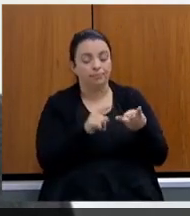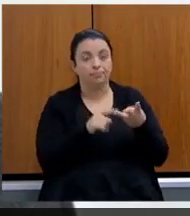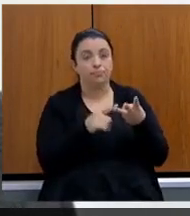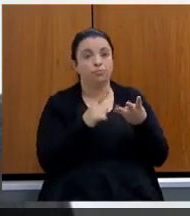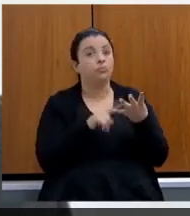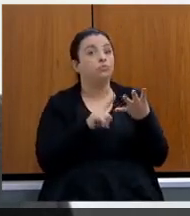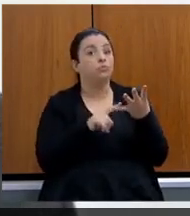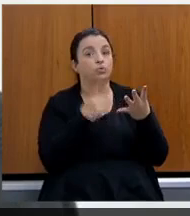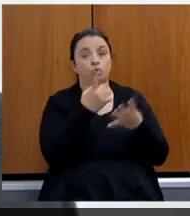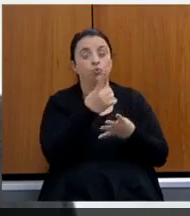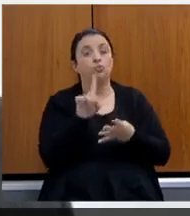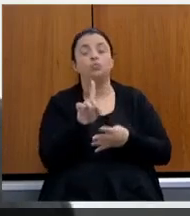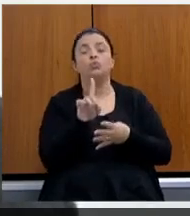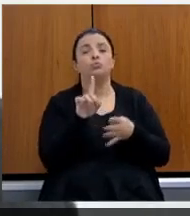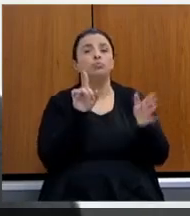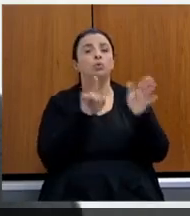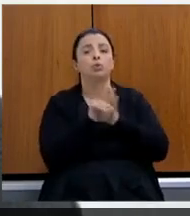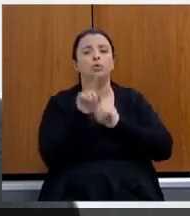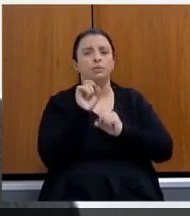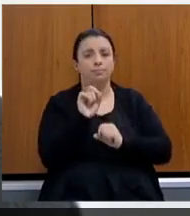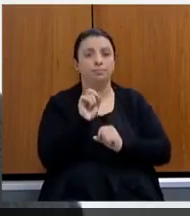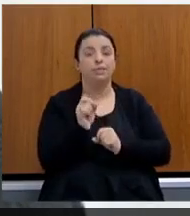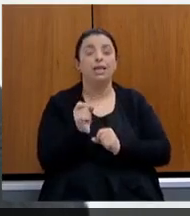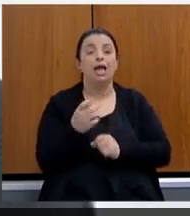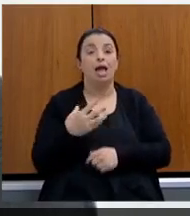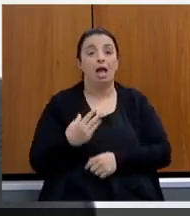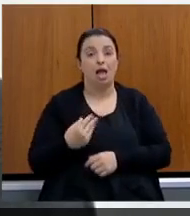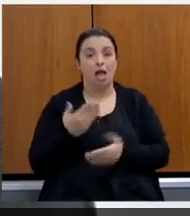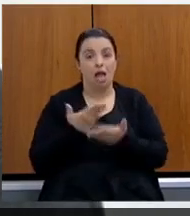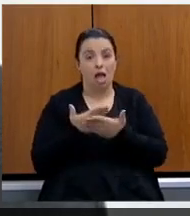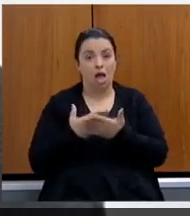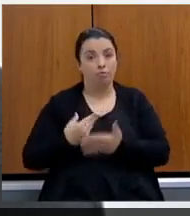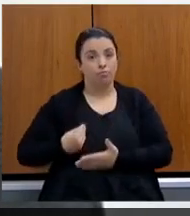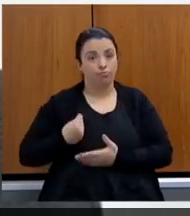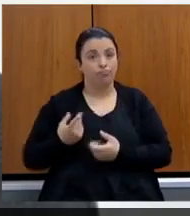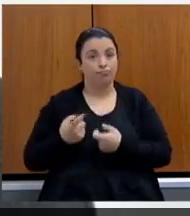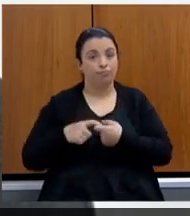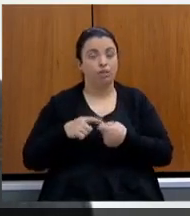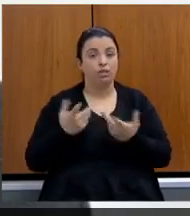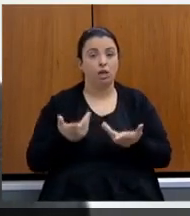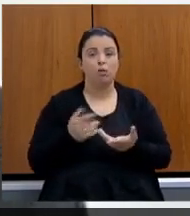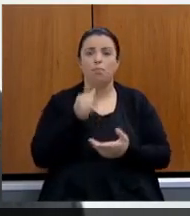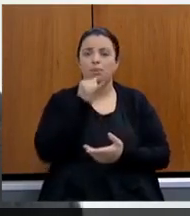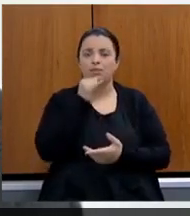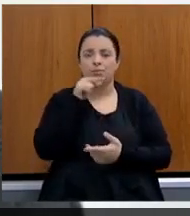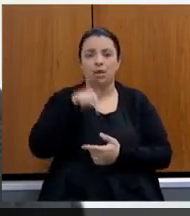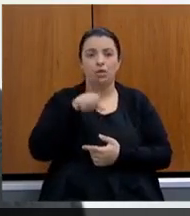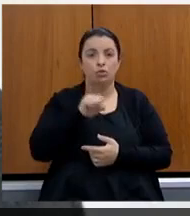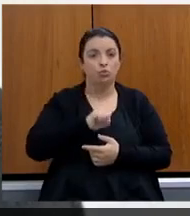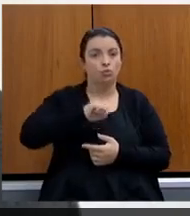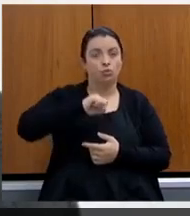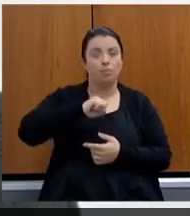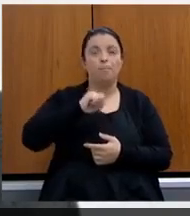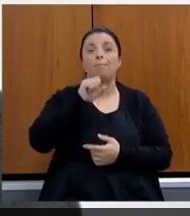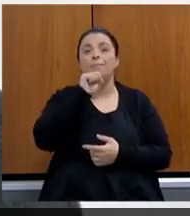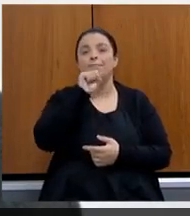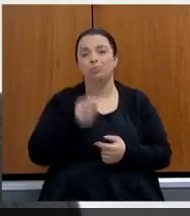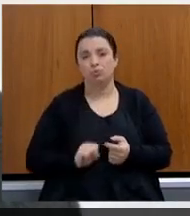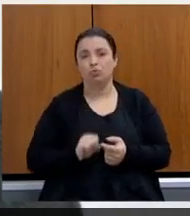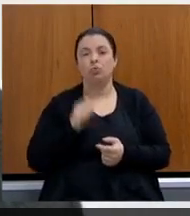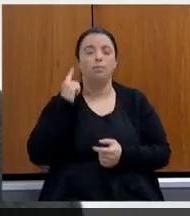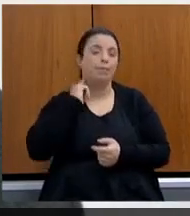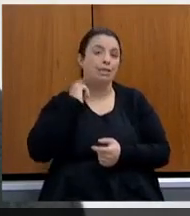É sobre o retorno das aulas e eles de ônibus como a minha aquilo de minas que está na onda